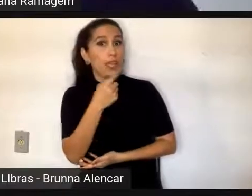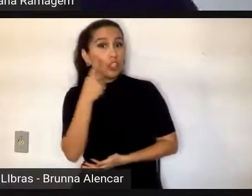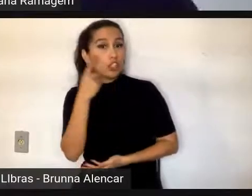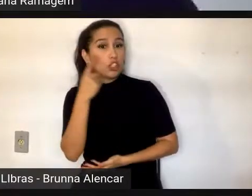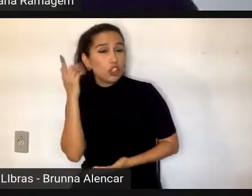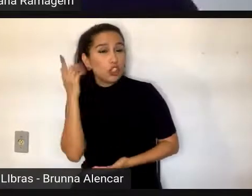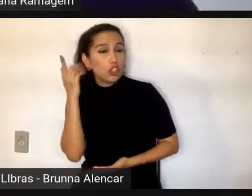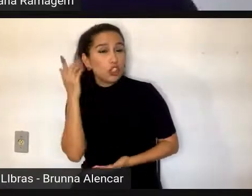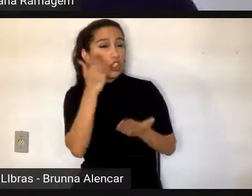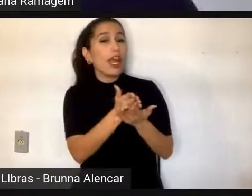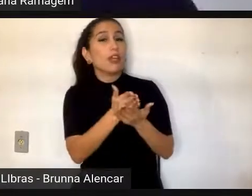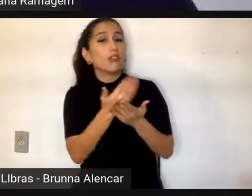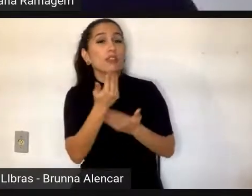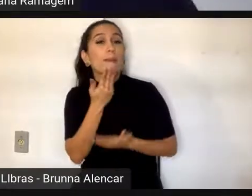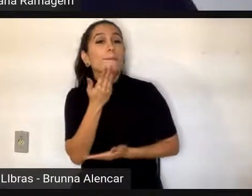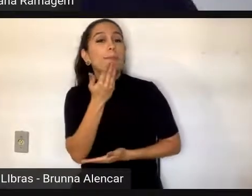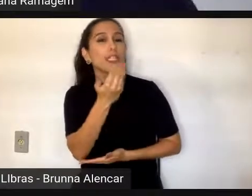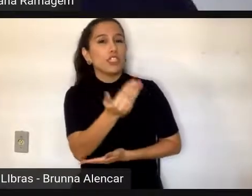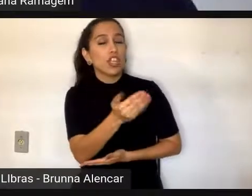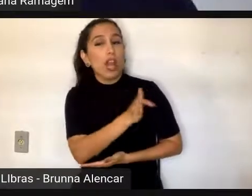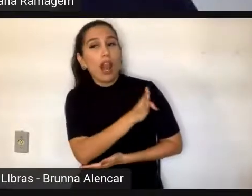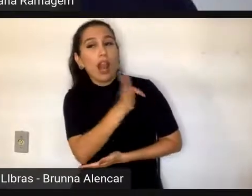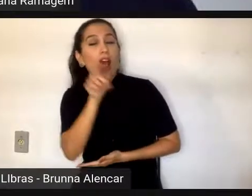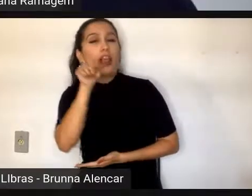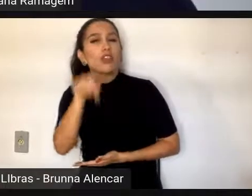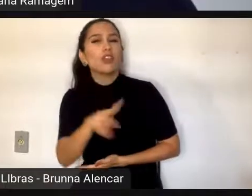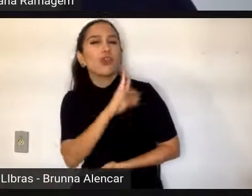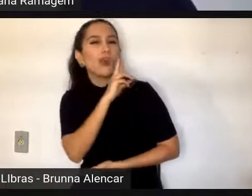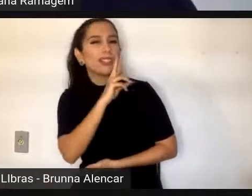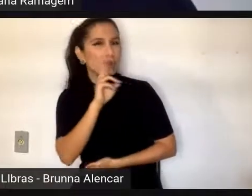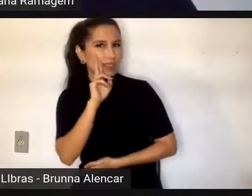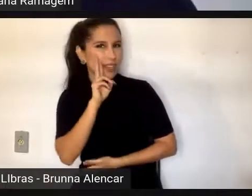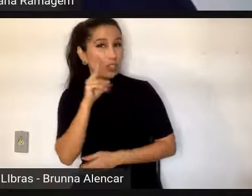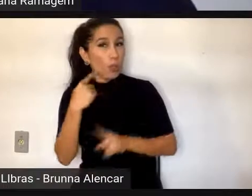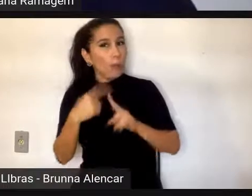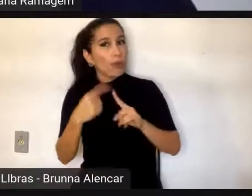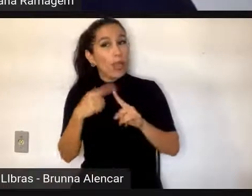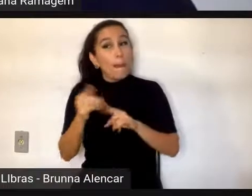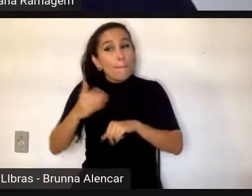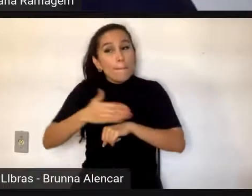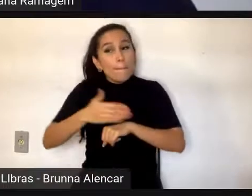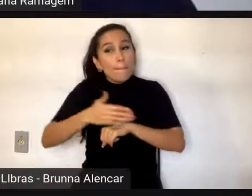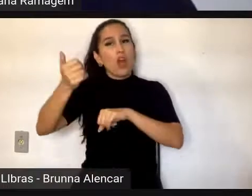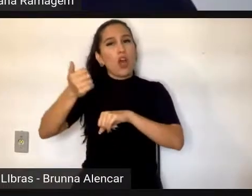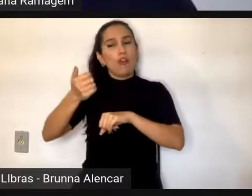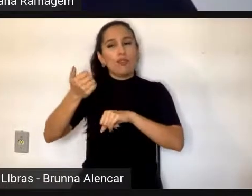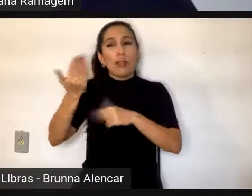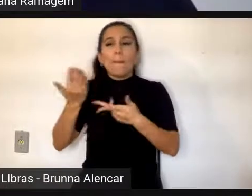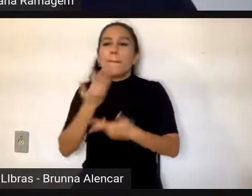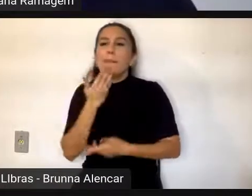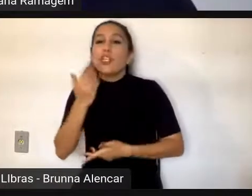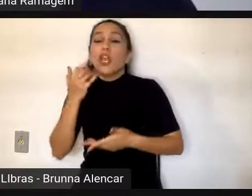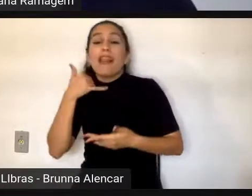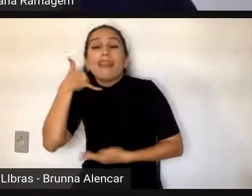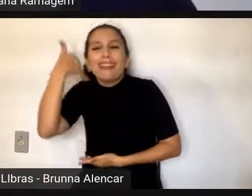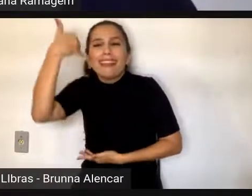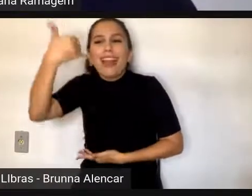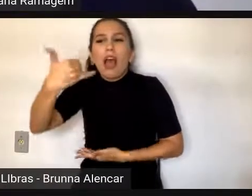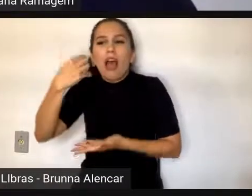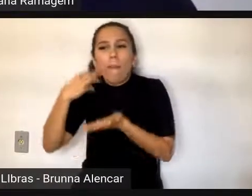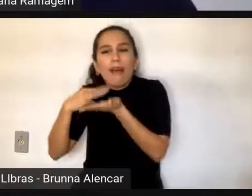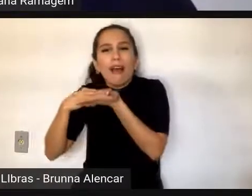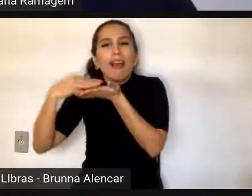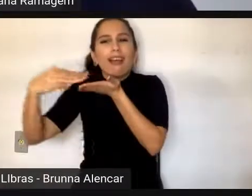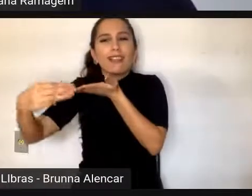restaurante, se o restaurante tem entrega própria, né? Porque também é uma forma da gente ajudar um pouco mais, não só os estabelecimentos comerciais,